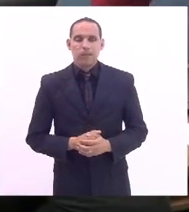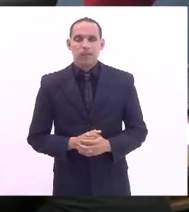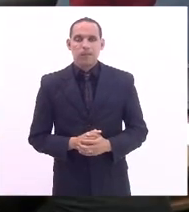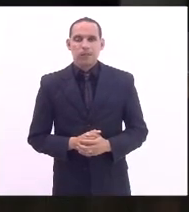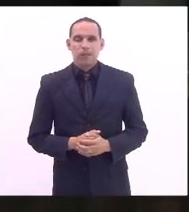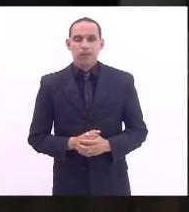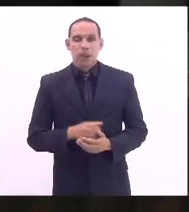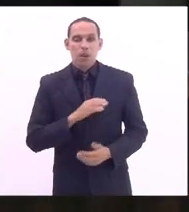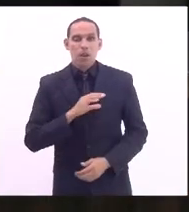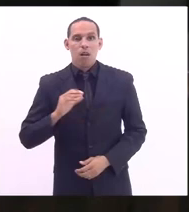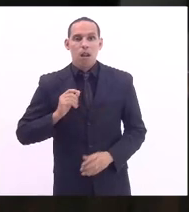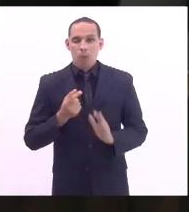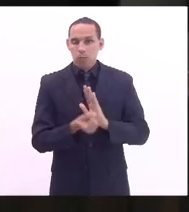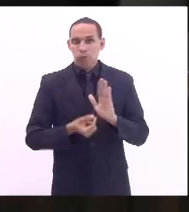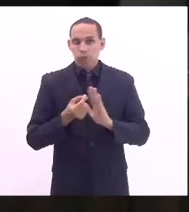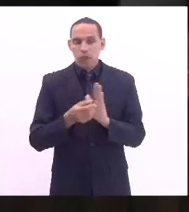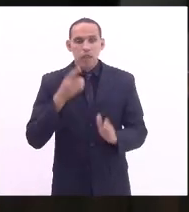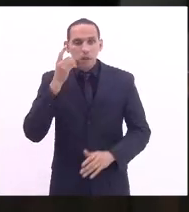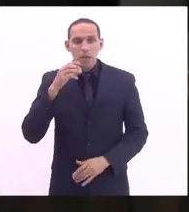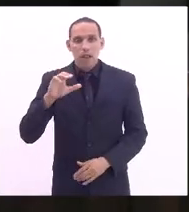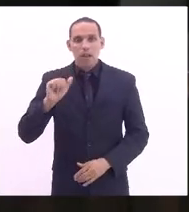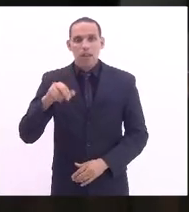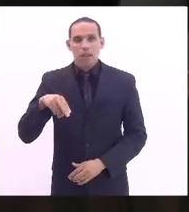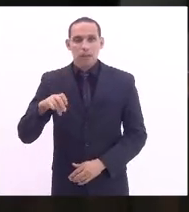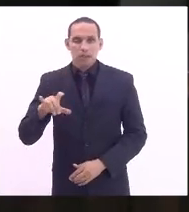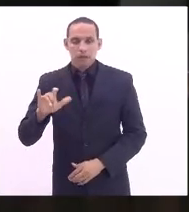Pela Comissão de Orçamento, deputado Márcio Canella.